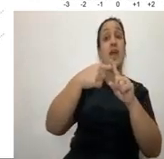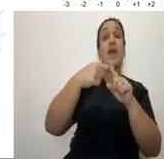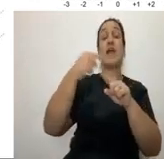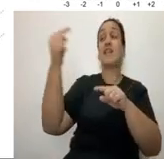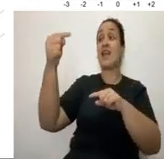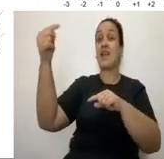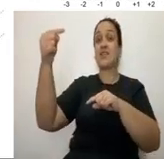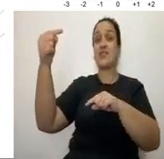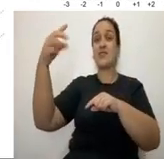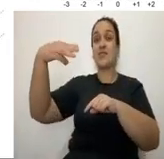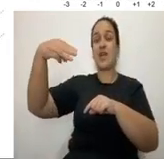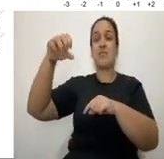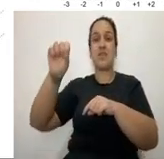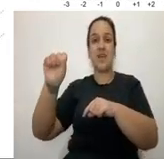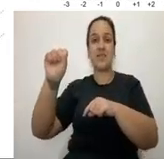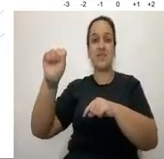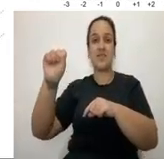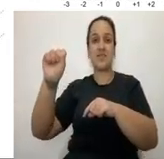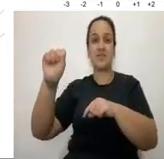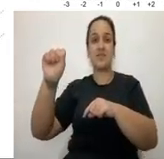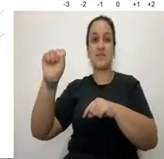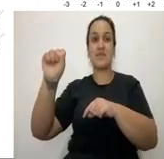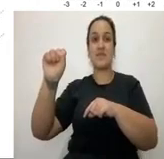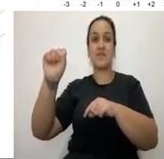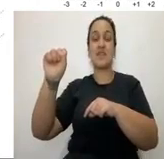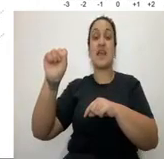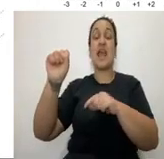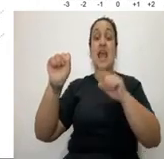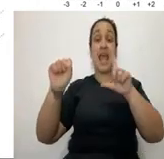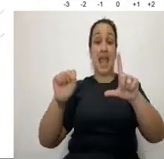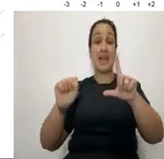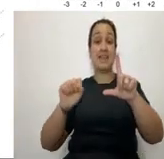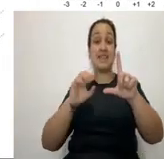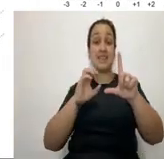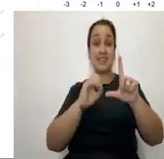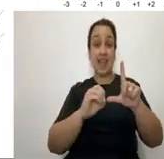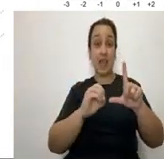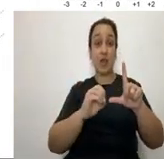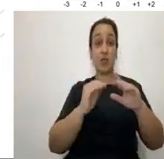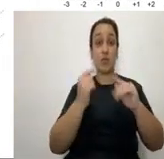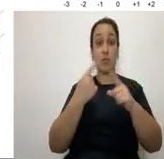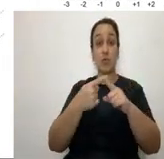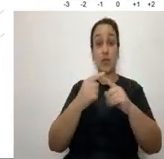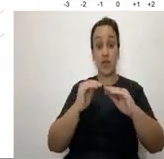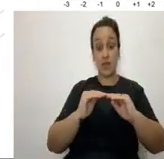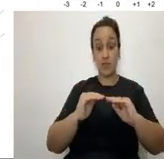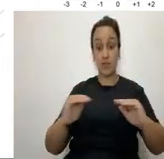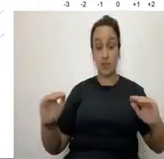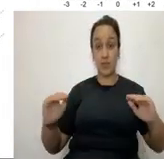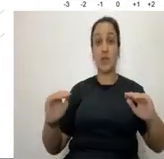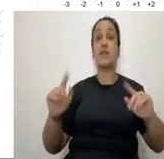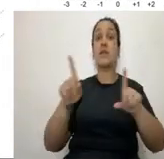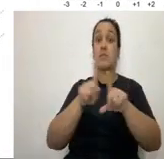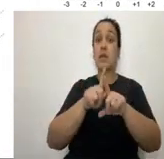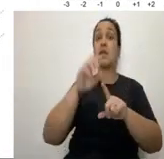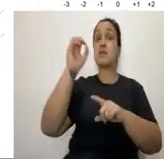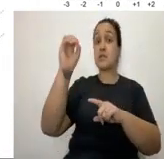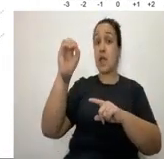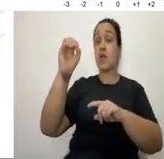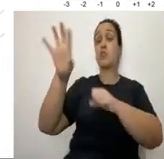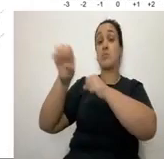2, L porque vai ser 0 porque ele está no subnível